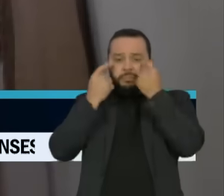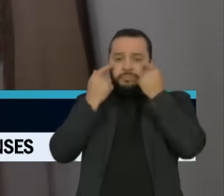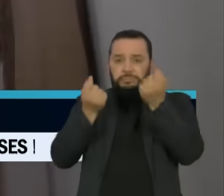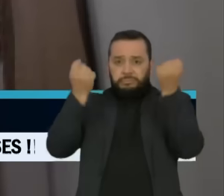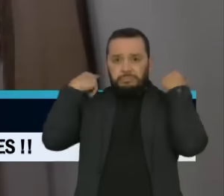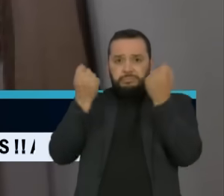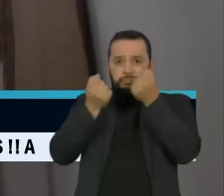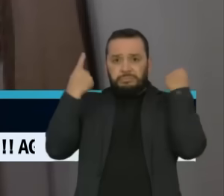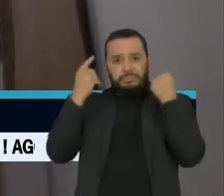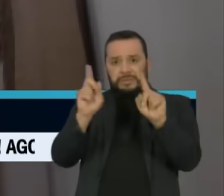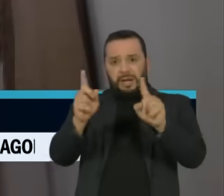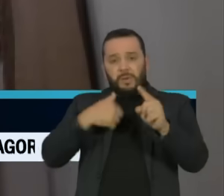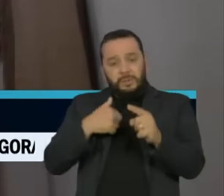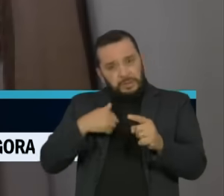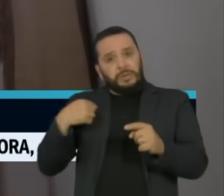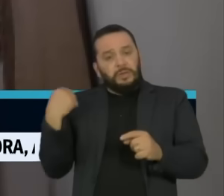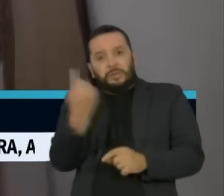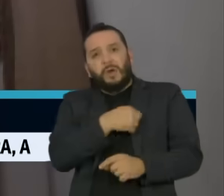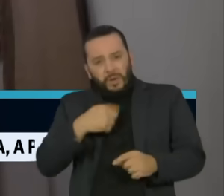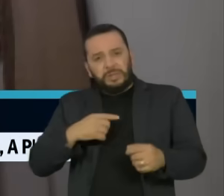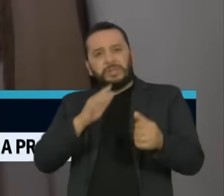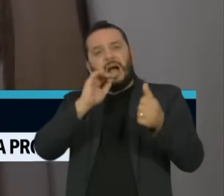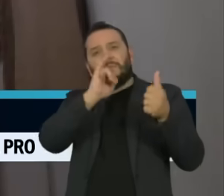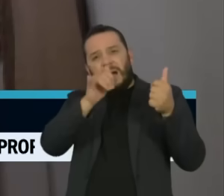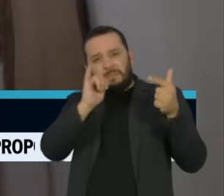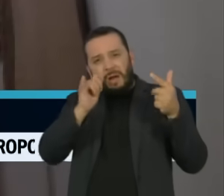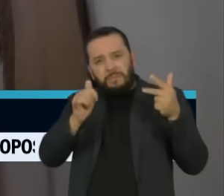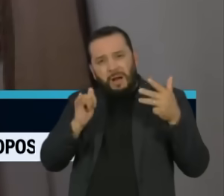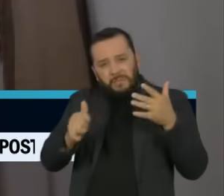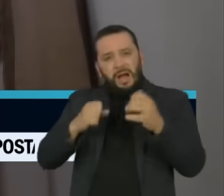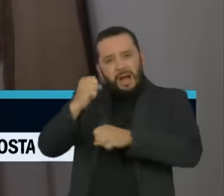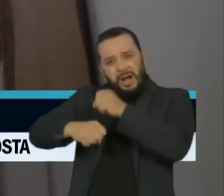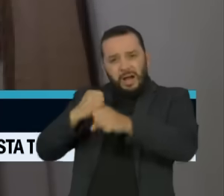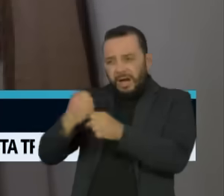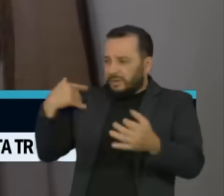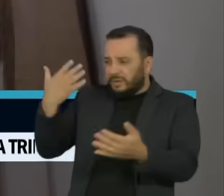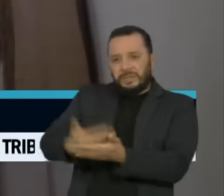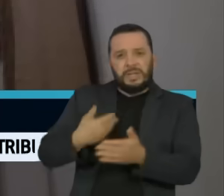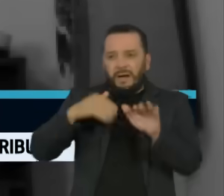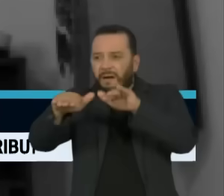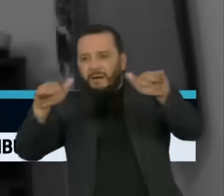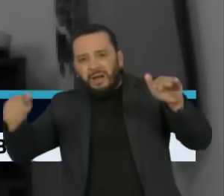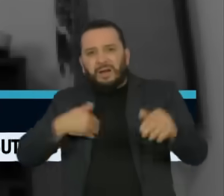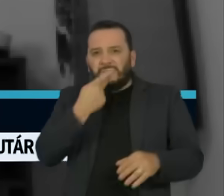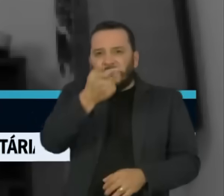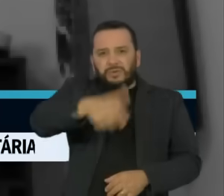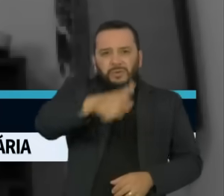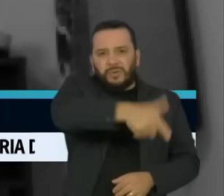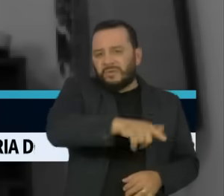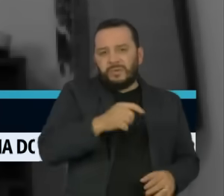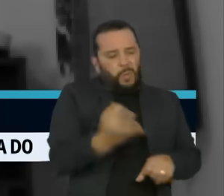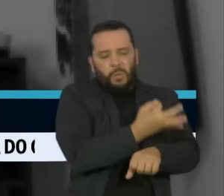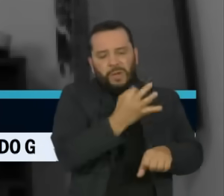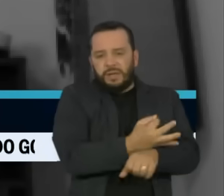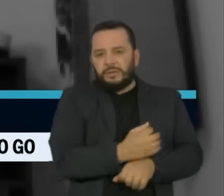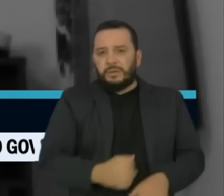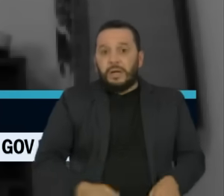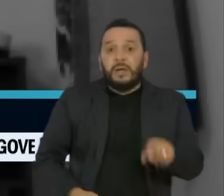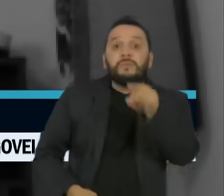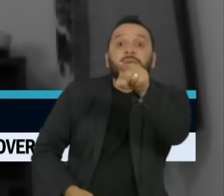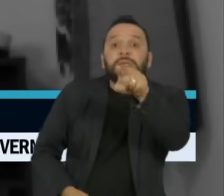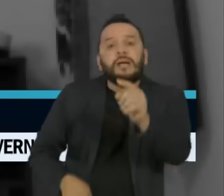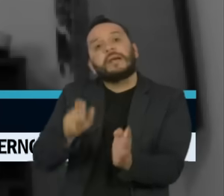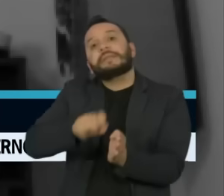escutar o que a gente está falando, porque a gente já está falando há tantos anos e a gente não aguenta mais ficar repetindo, né? E você? Para que